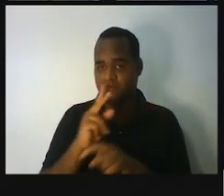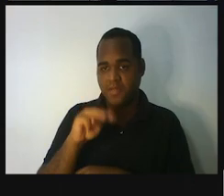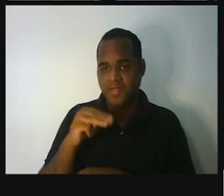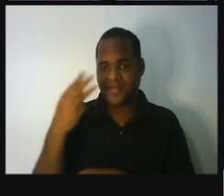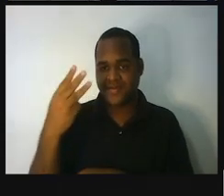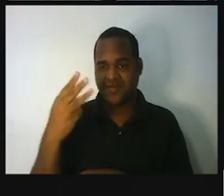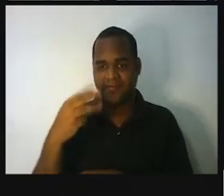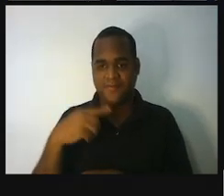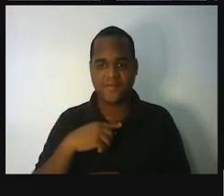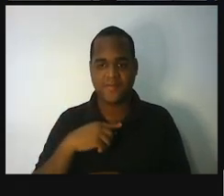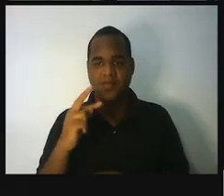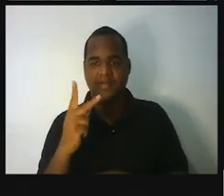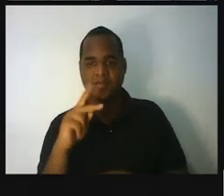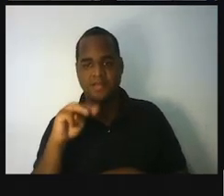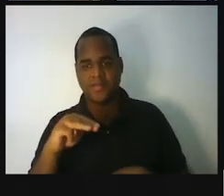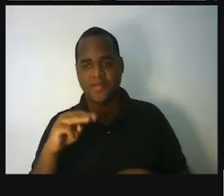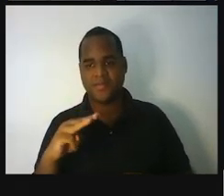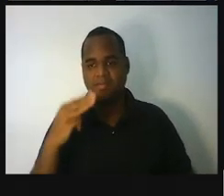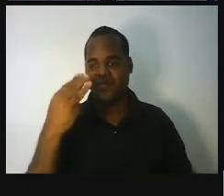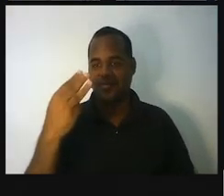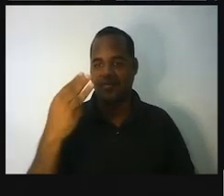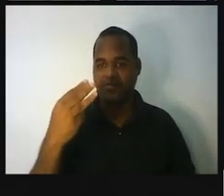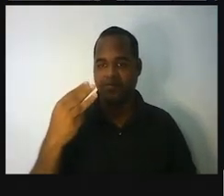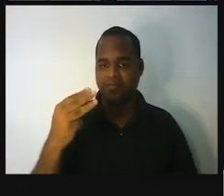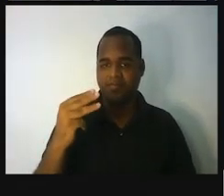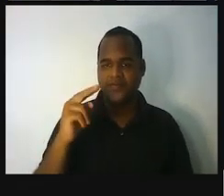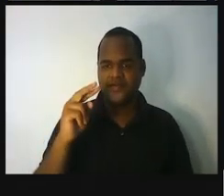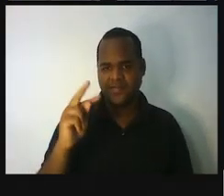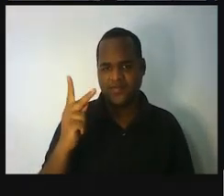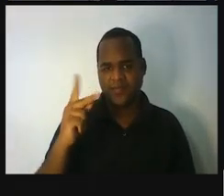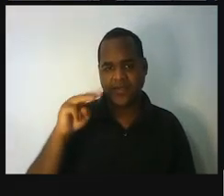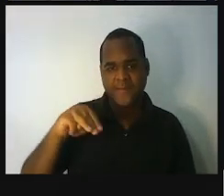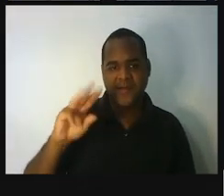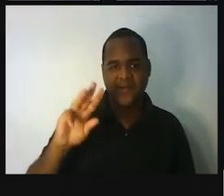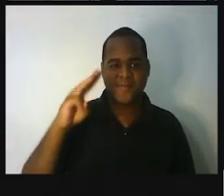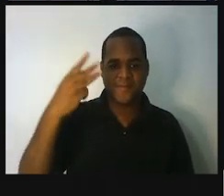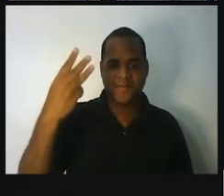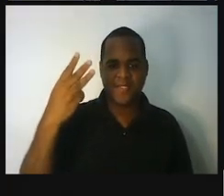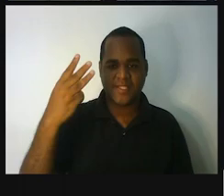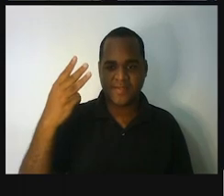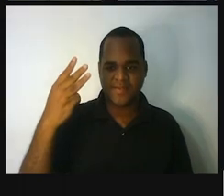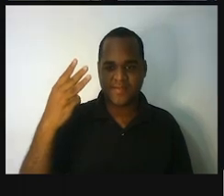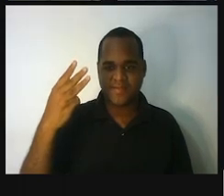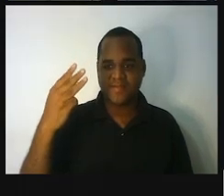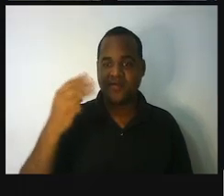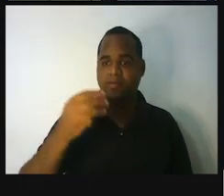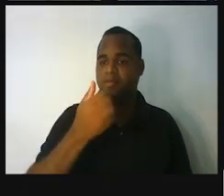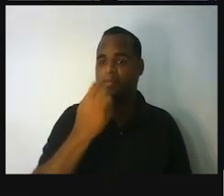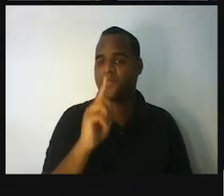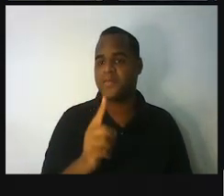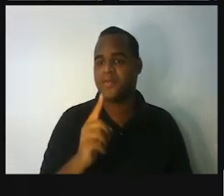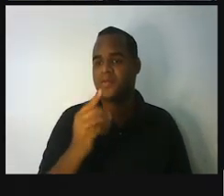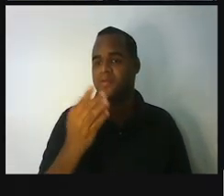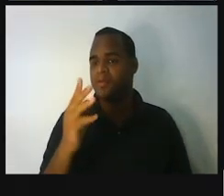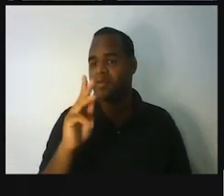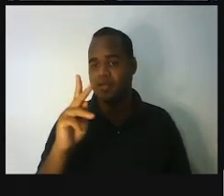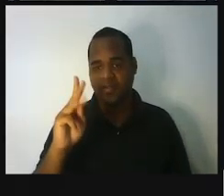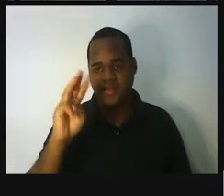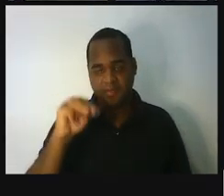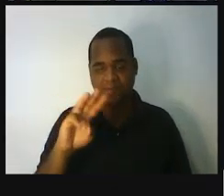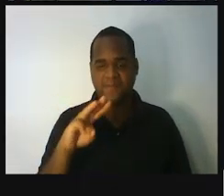cúbico. Paulo Afonso 3, hectômetro cúbico. 4, hectômetro cúbico. E Antônio Salles, quilômetro